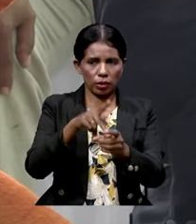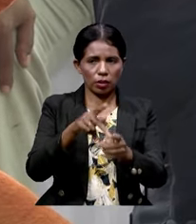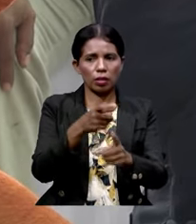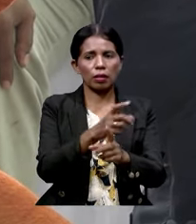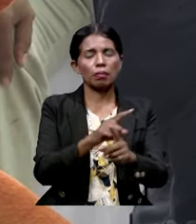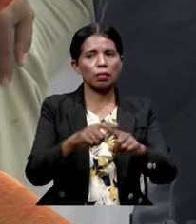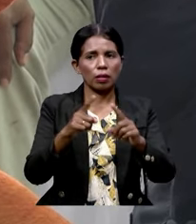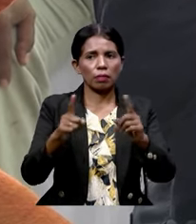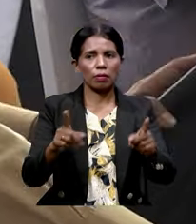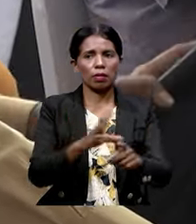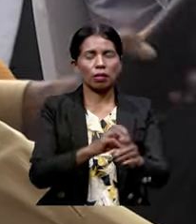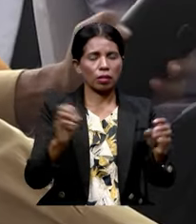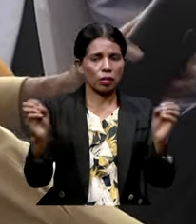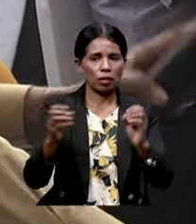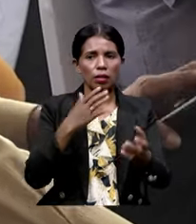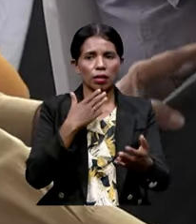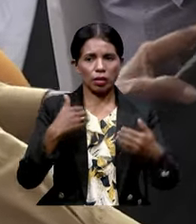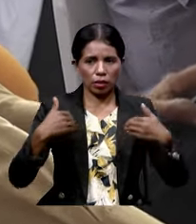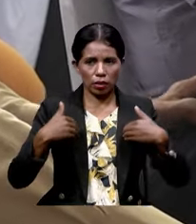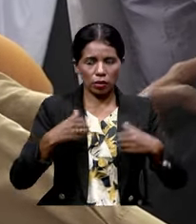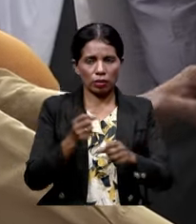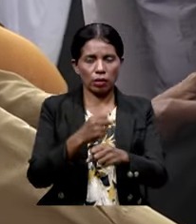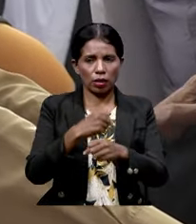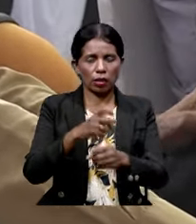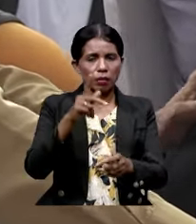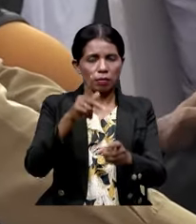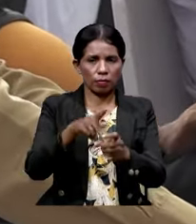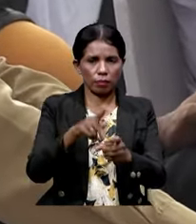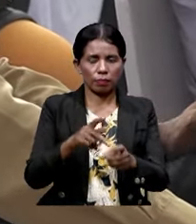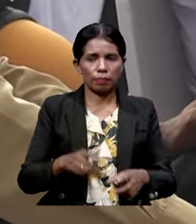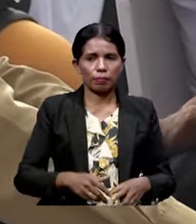maibe kampu refere la via velona odihalo produção. Aderito Simenes, ZMN.